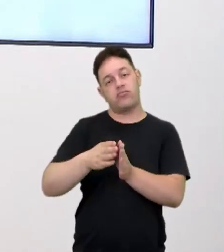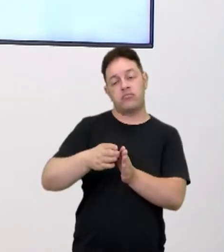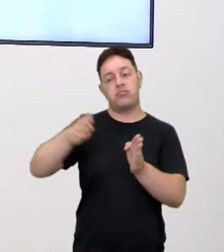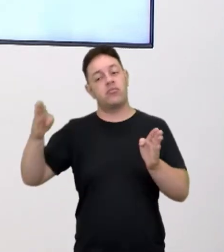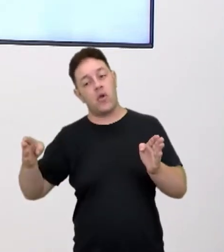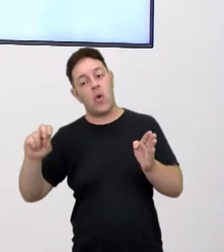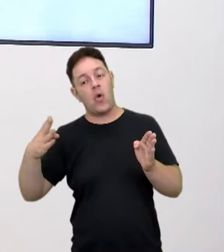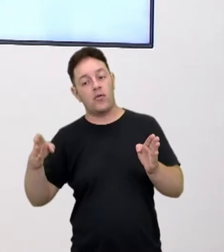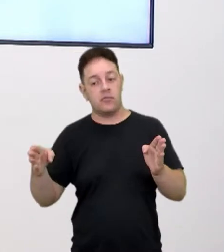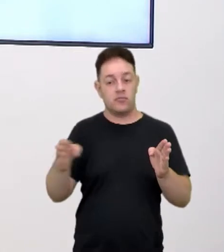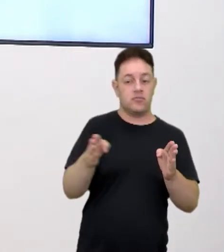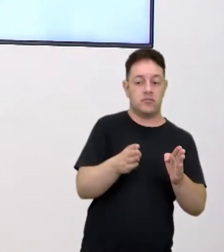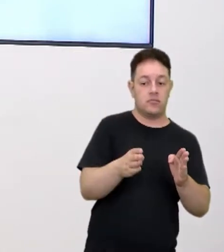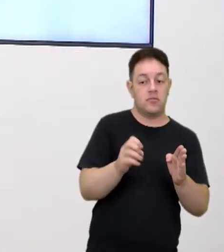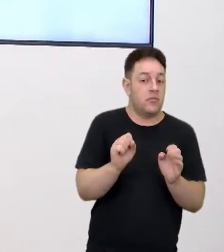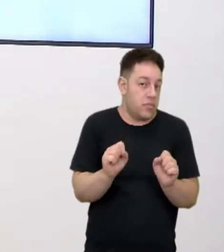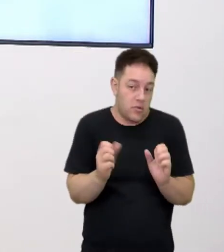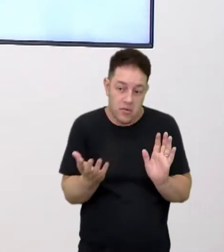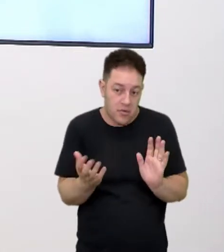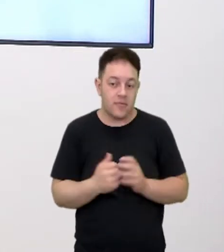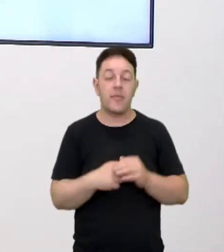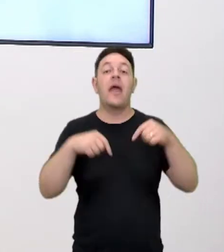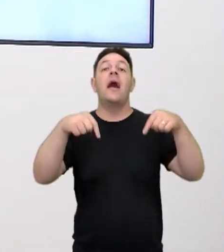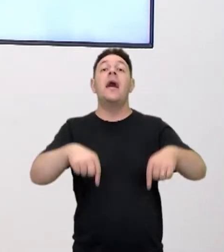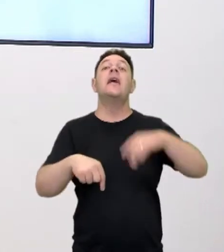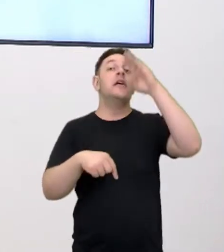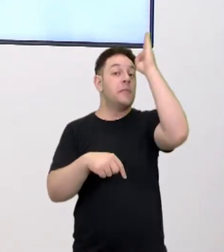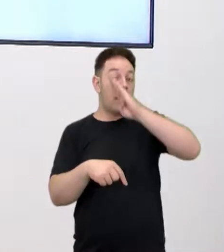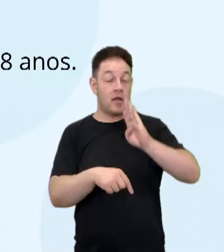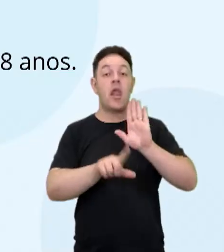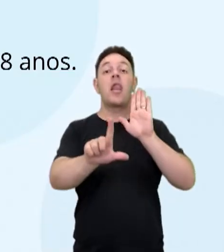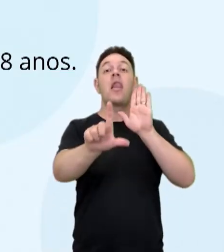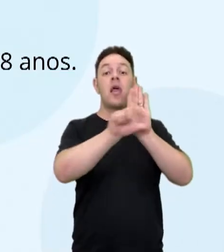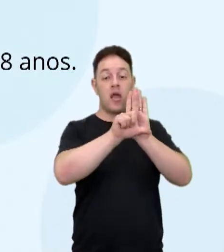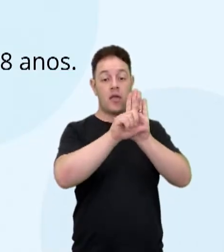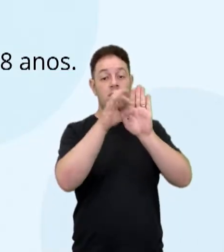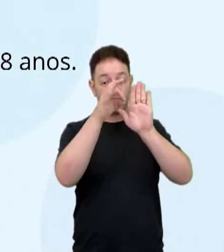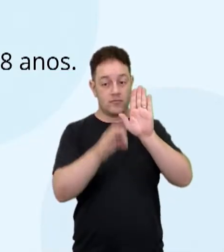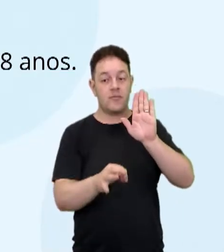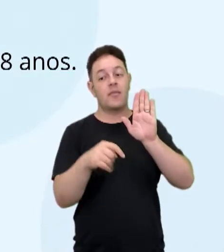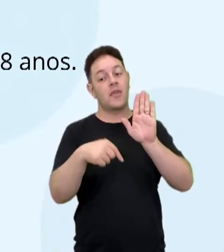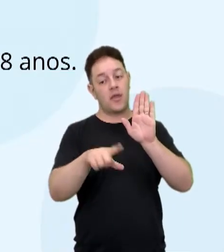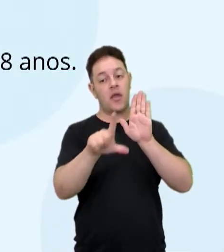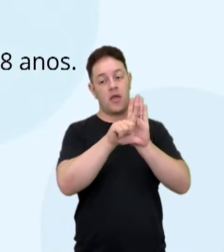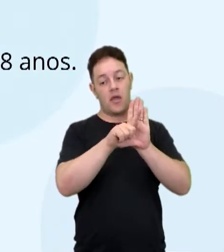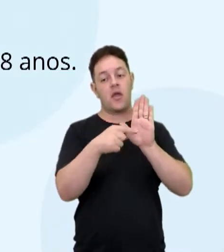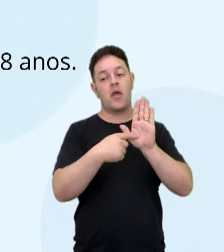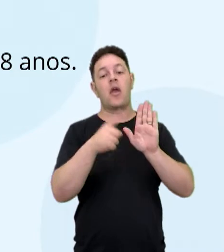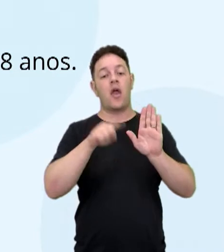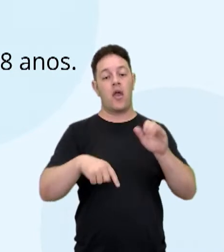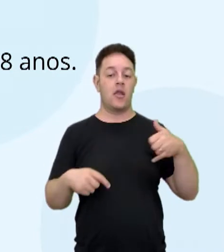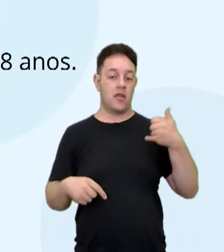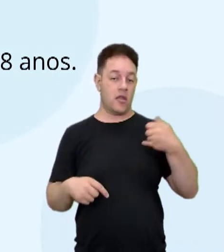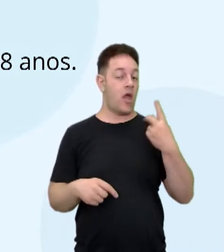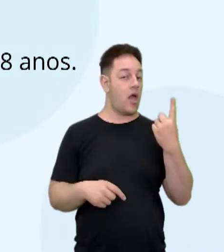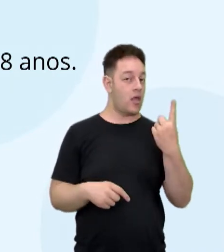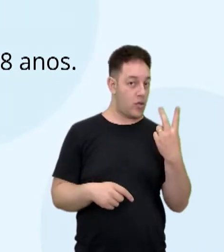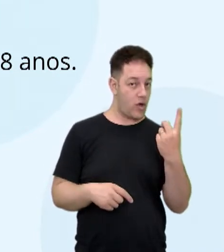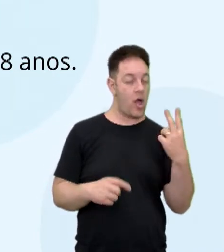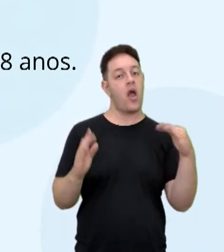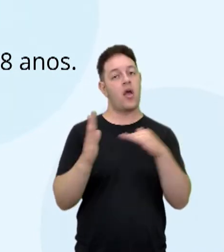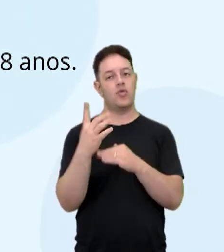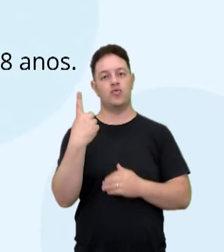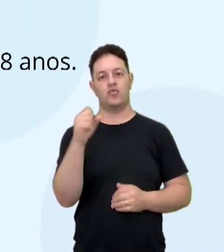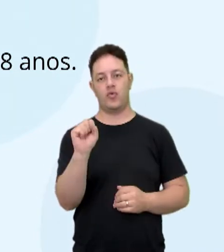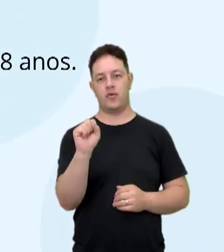ou voltando, tá? E no Brasil, legalmente, e aí a gente está falando de lei, ela vai dos 12 aos 18 anos.